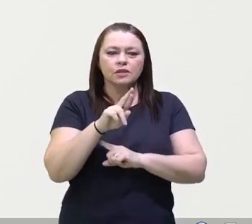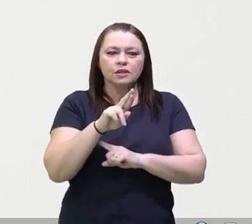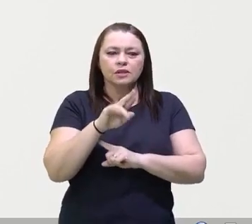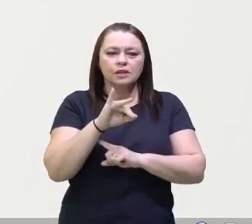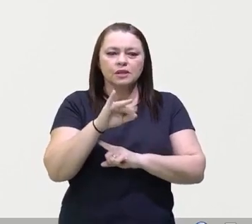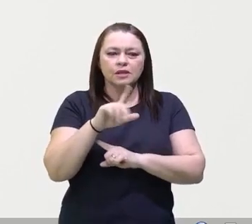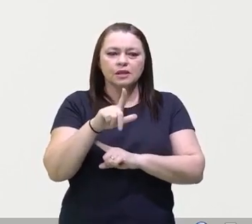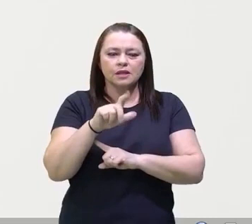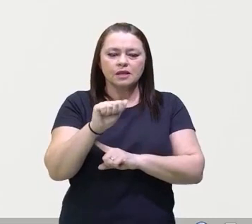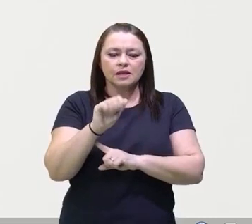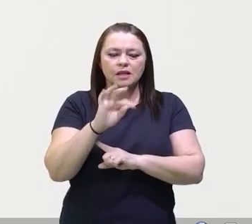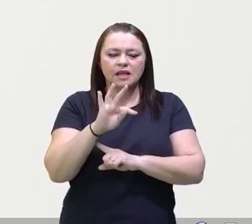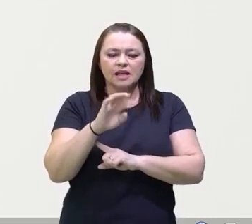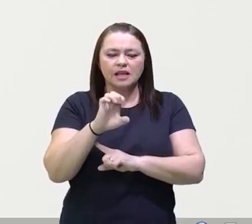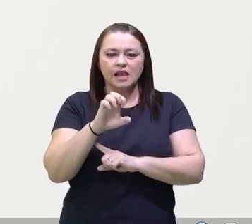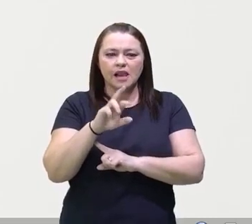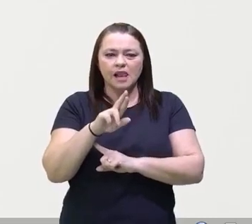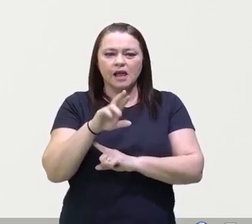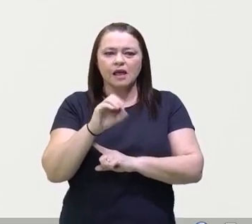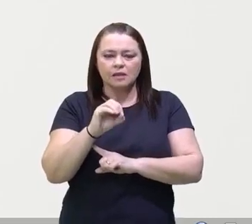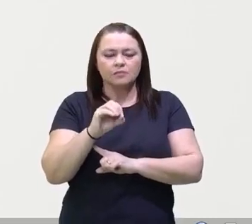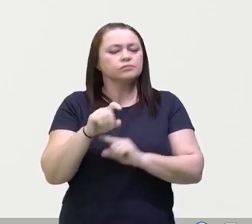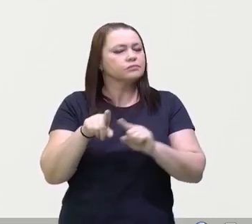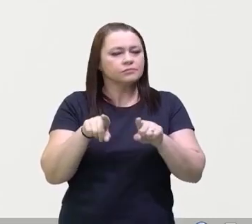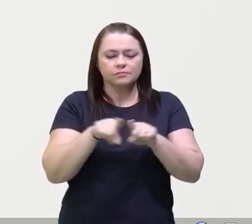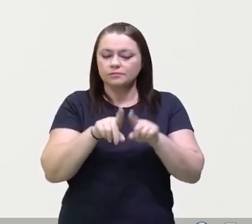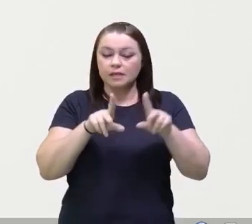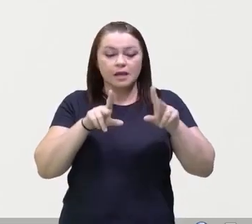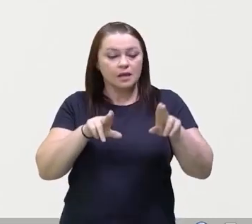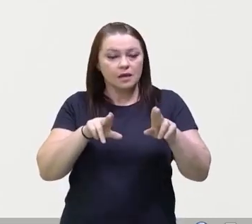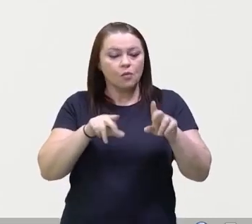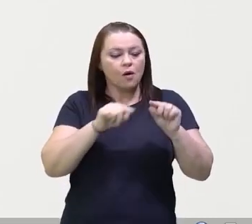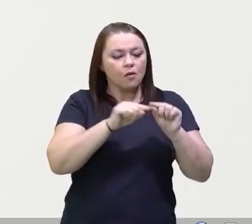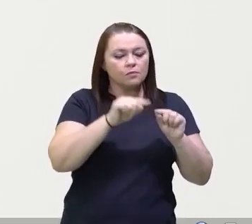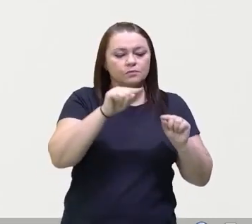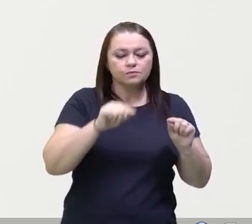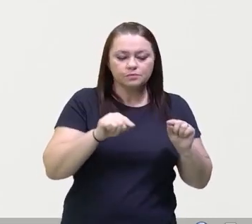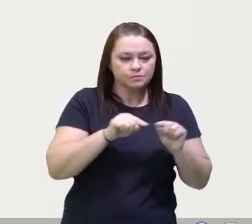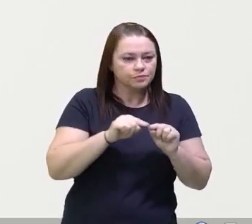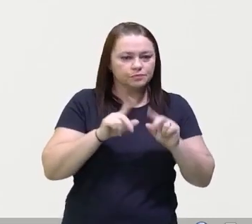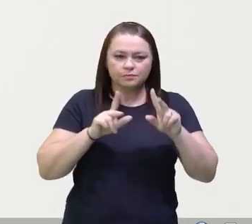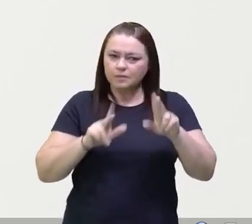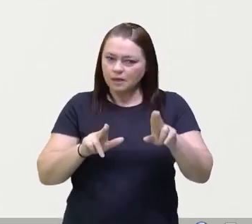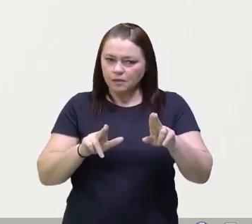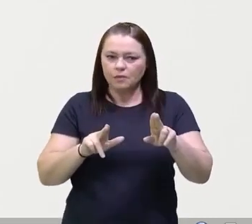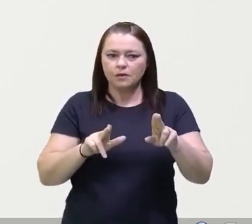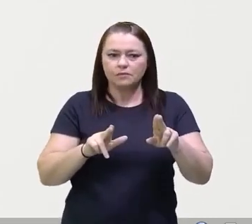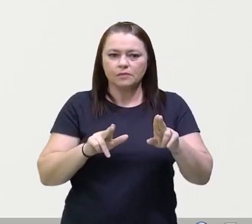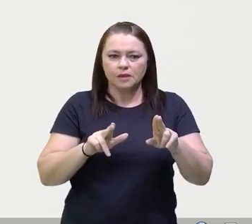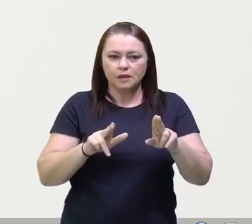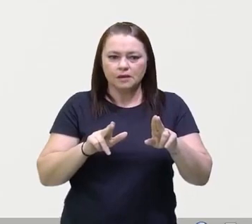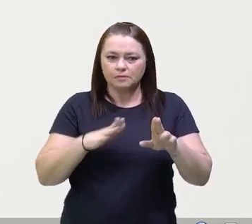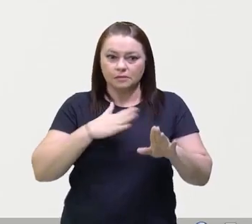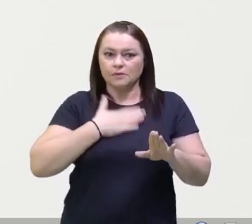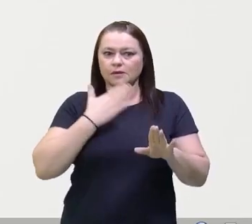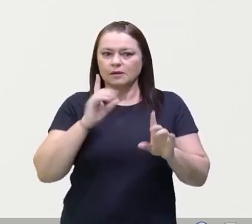algum lugar trilátero, o que é trilátero? É a mesma coisa que triângulo, tá bom? Não se